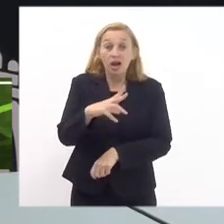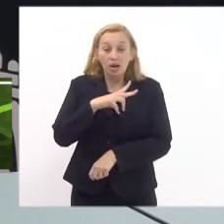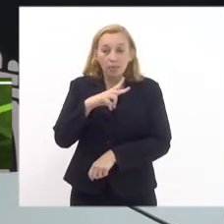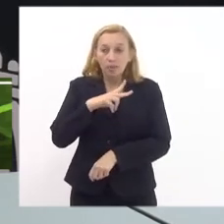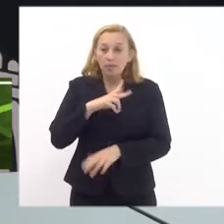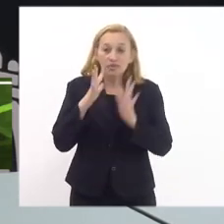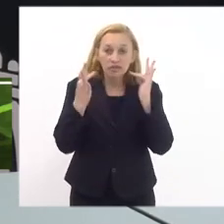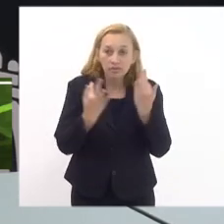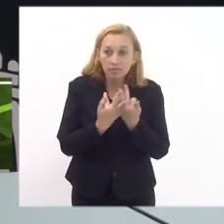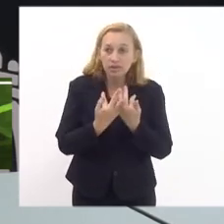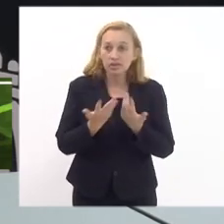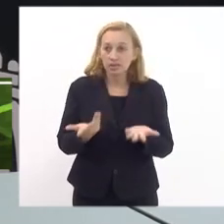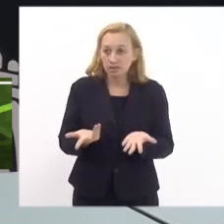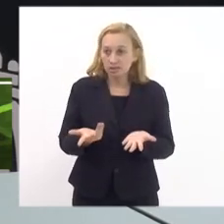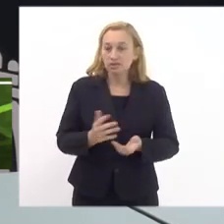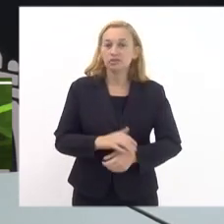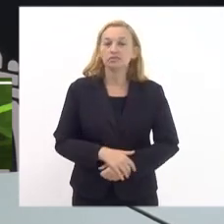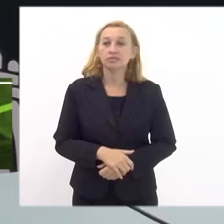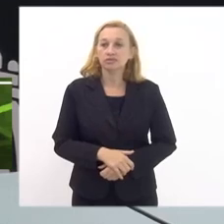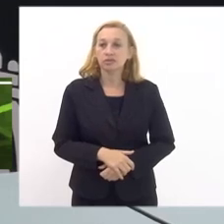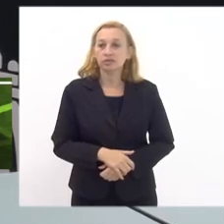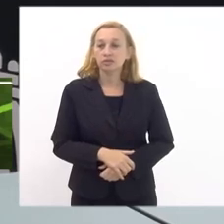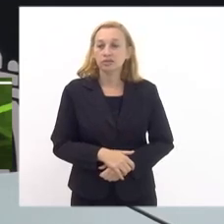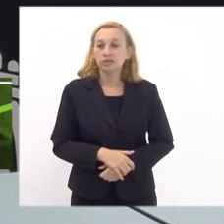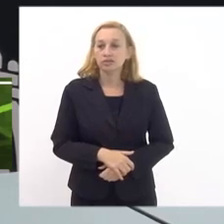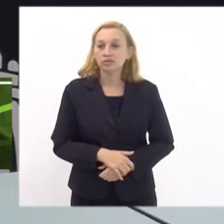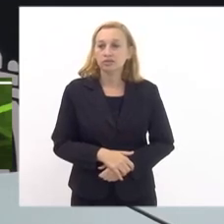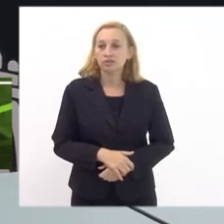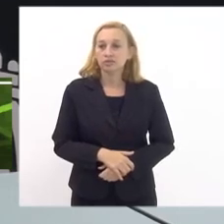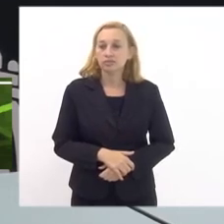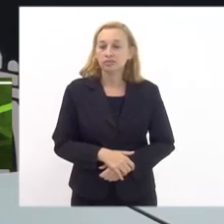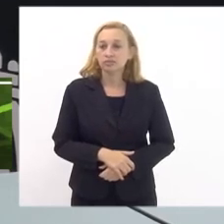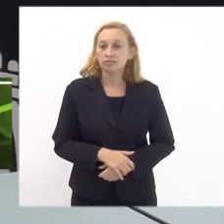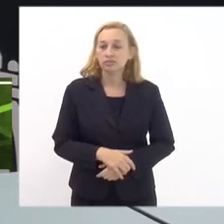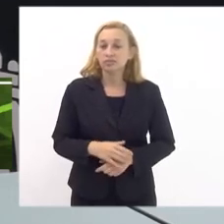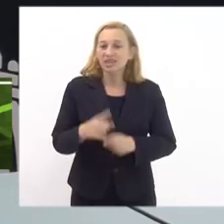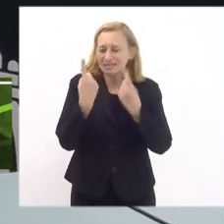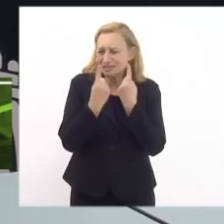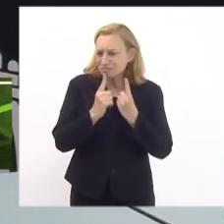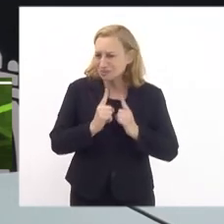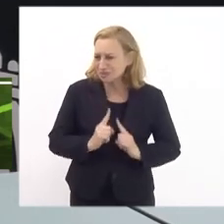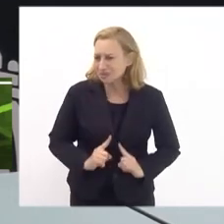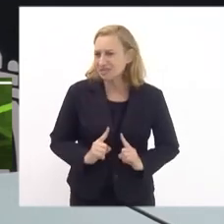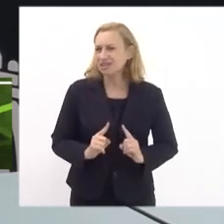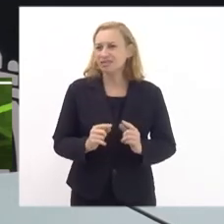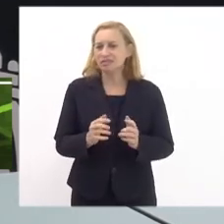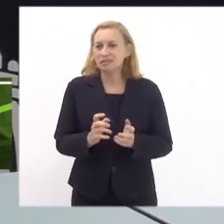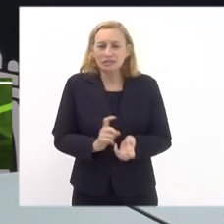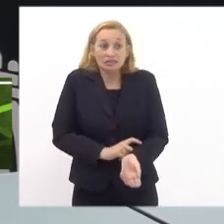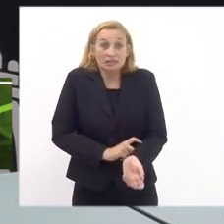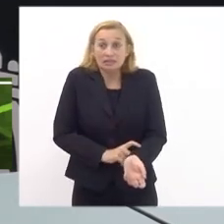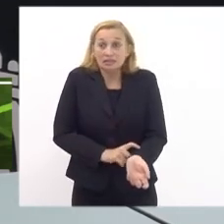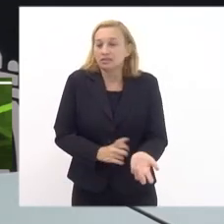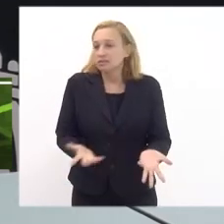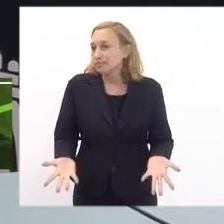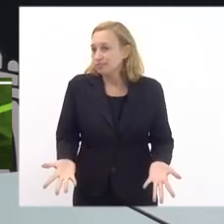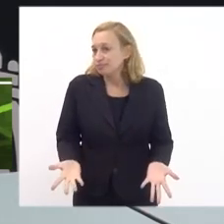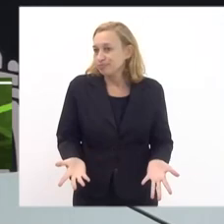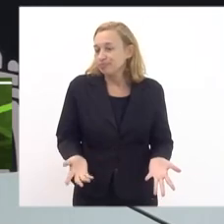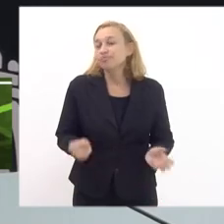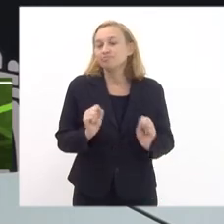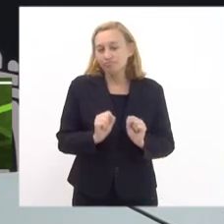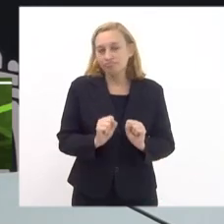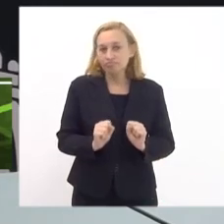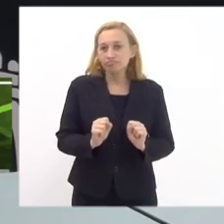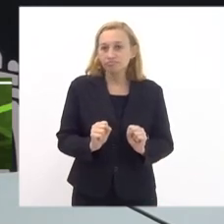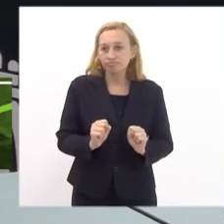nem sempre nos estudantes, né? Porque geração de depressão, ansiedade, pode